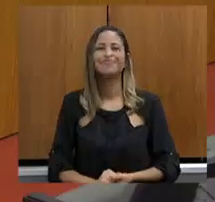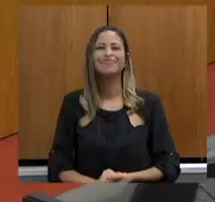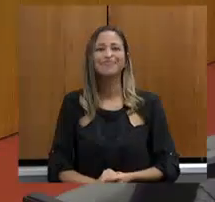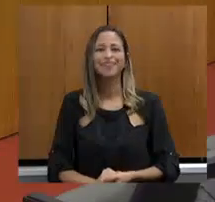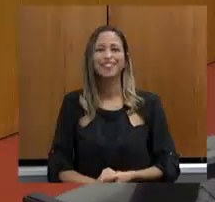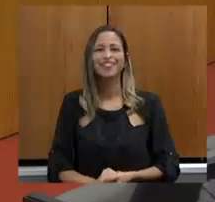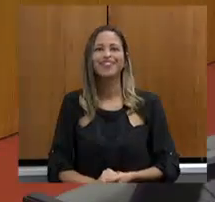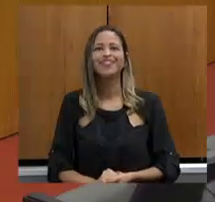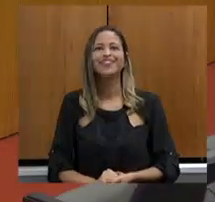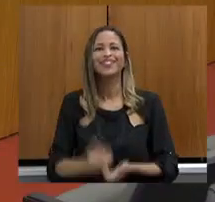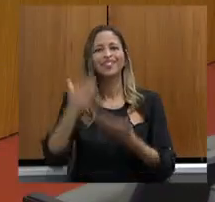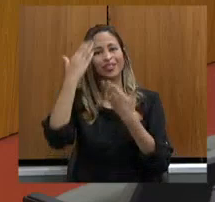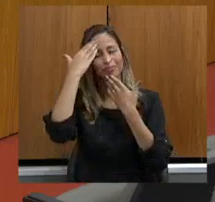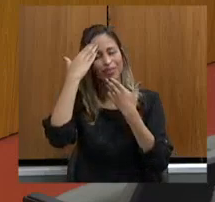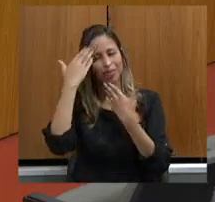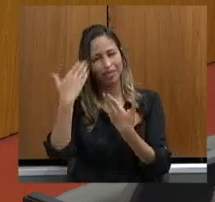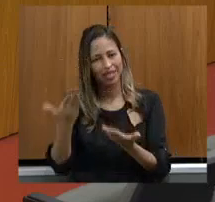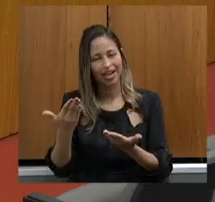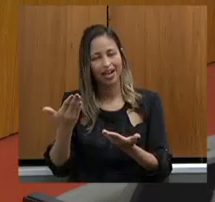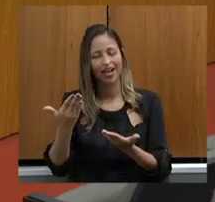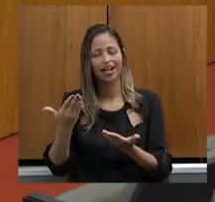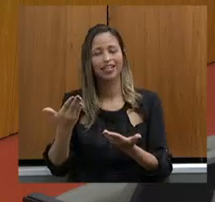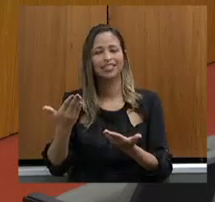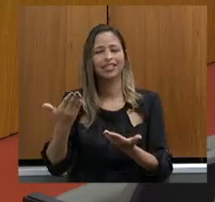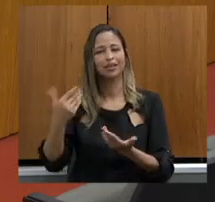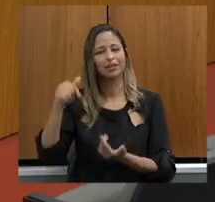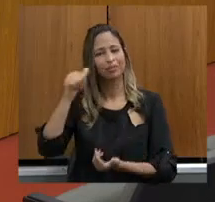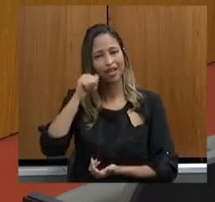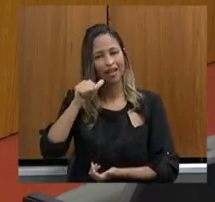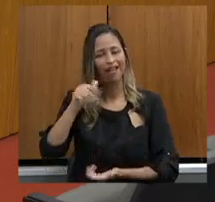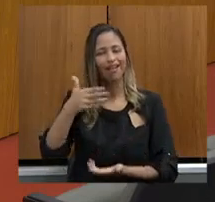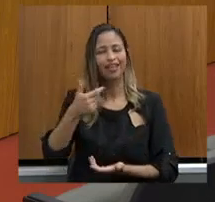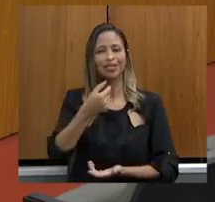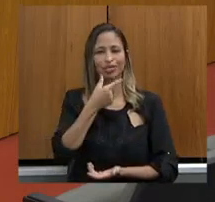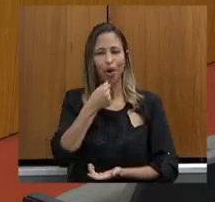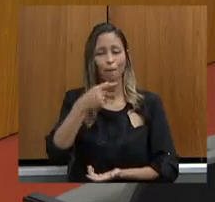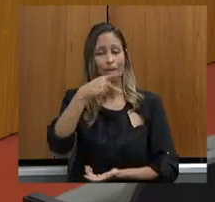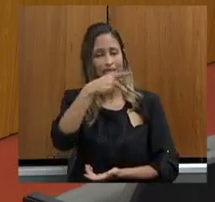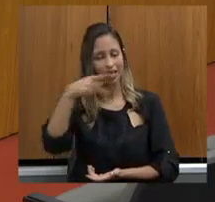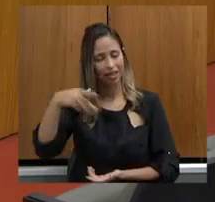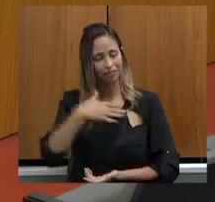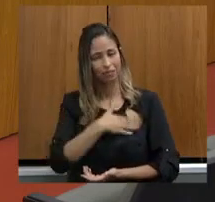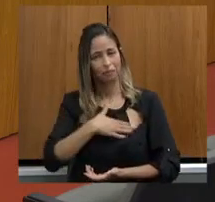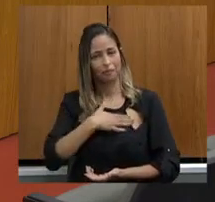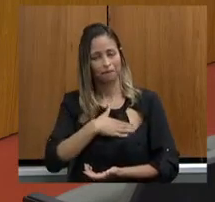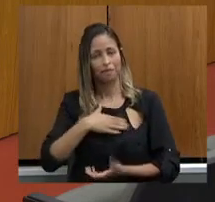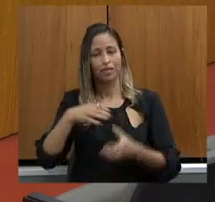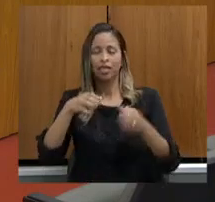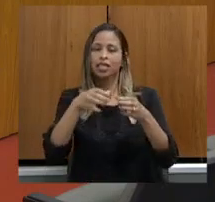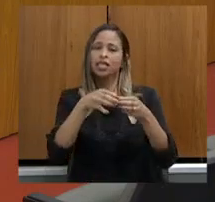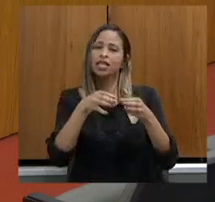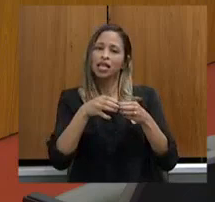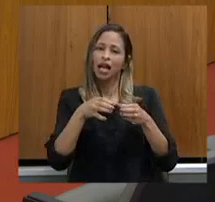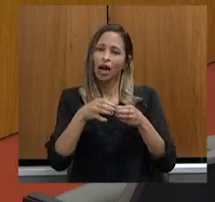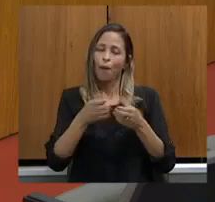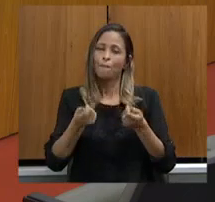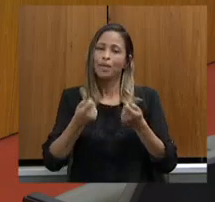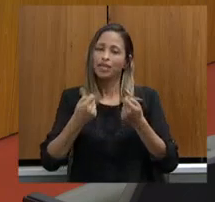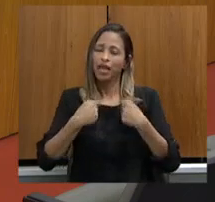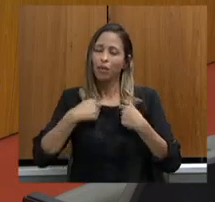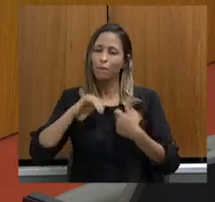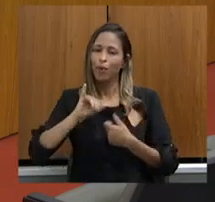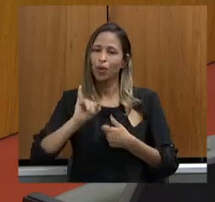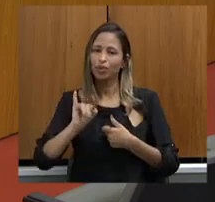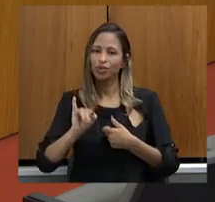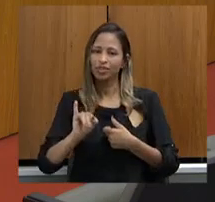Muito obrigado senhoras deputadas minha querida Presidente dessa comissão entende me deu oportunidade